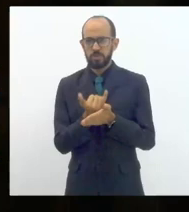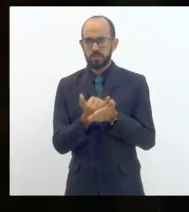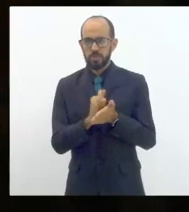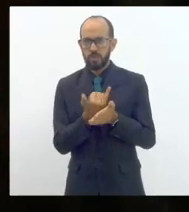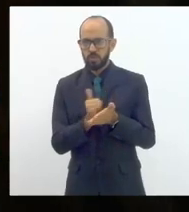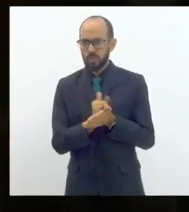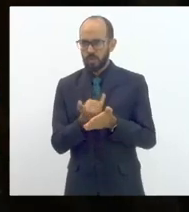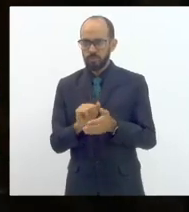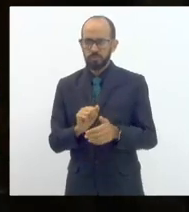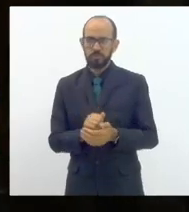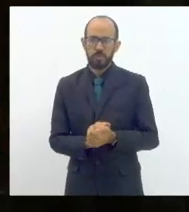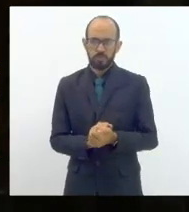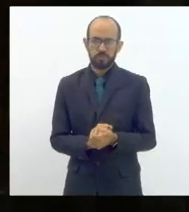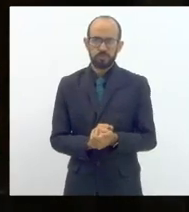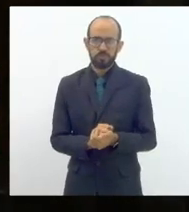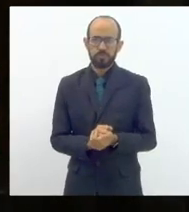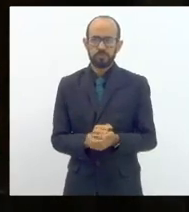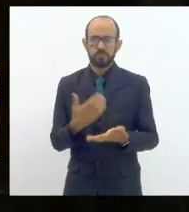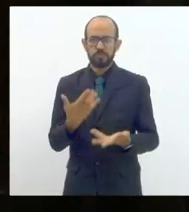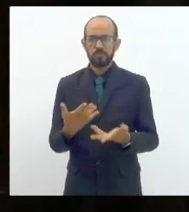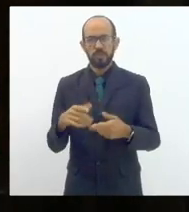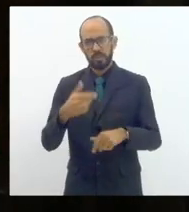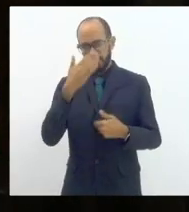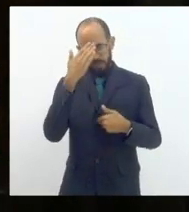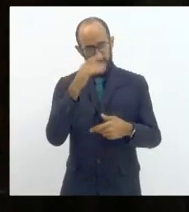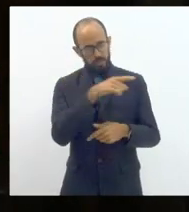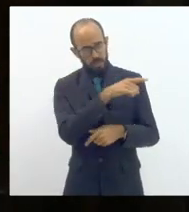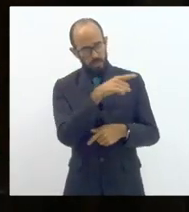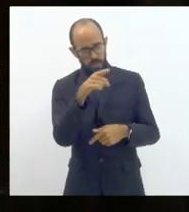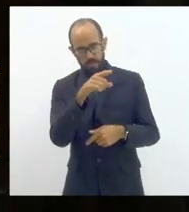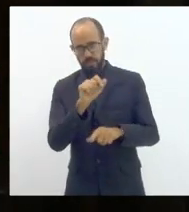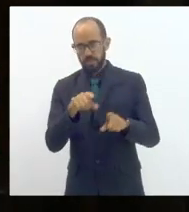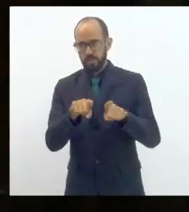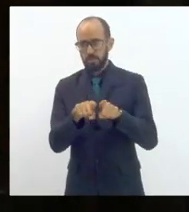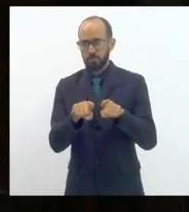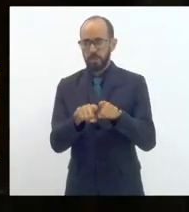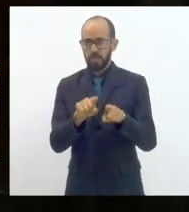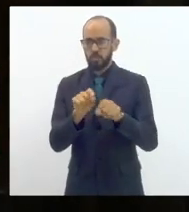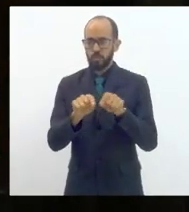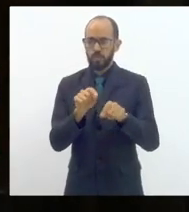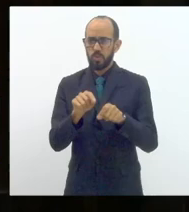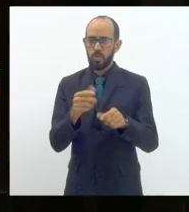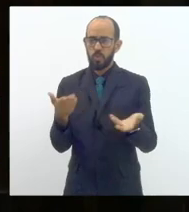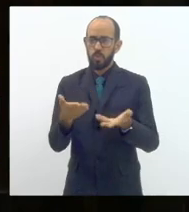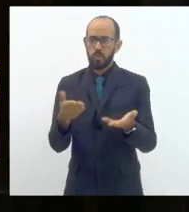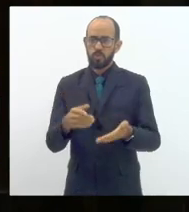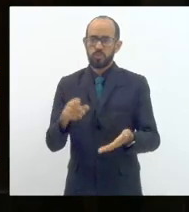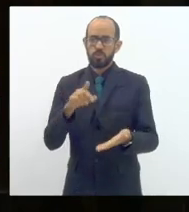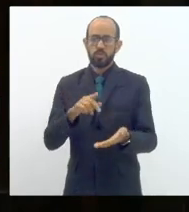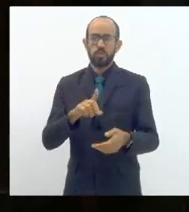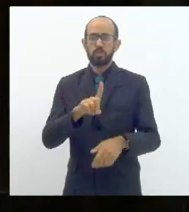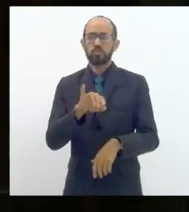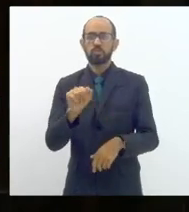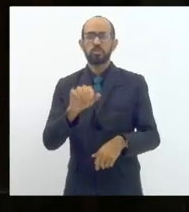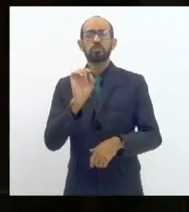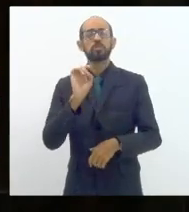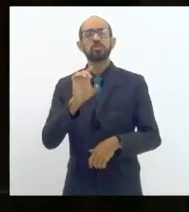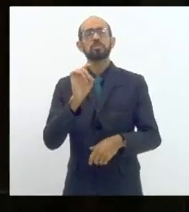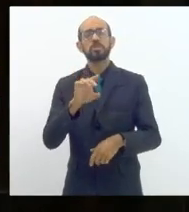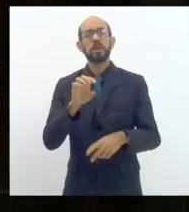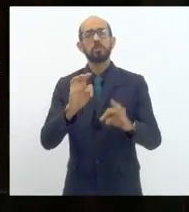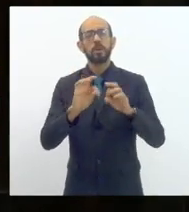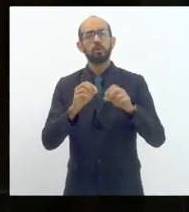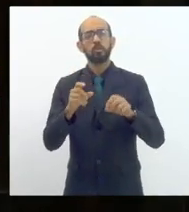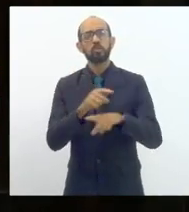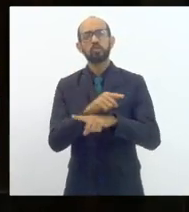inscrever e queria agradecer a elas. Então, gente, Hoje realmente é um dia muito especial para todos